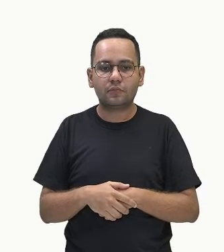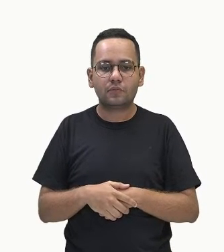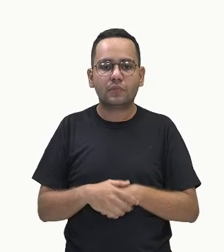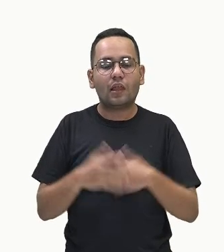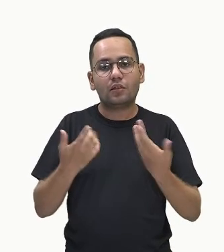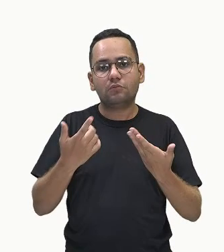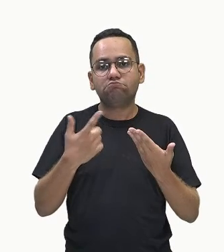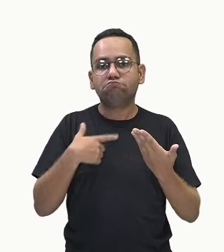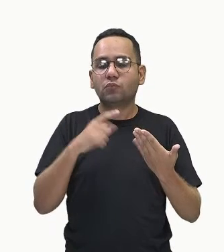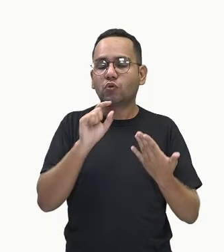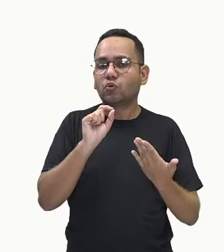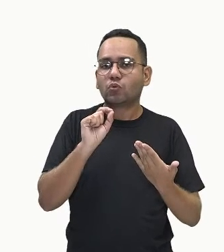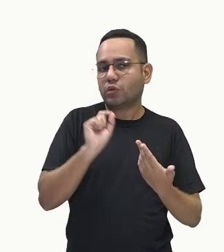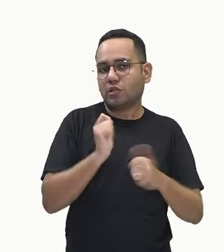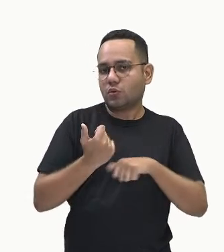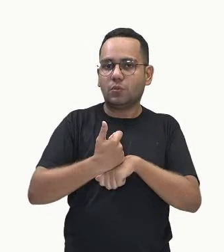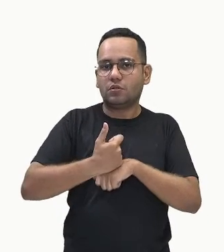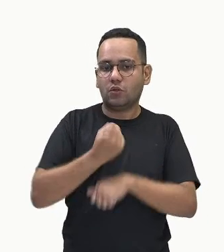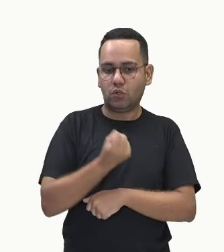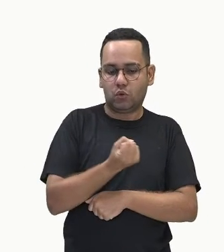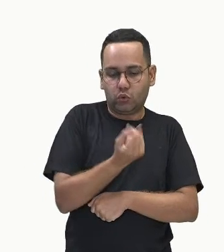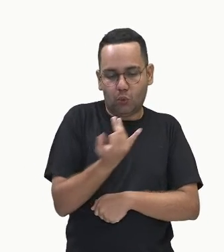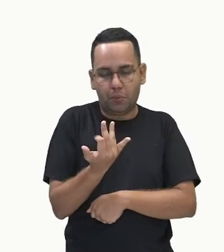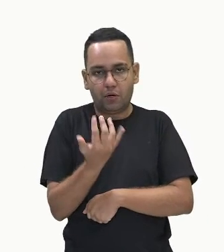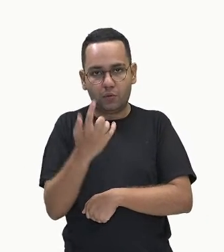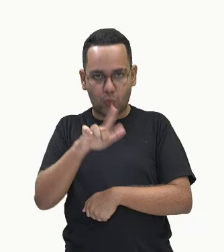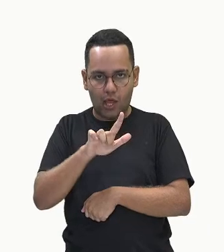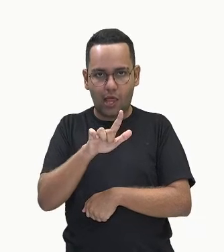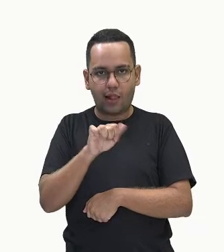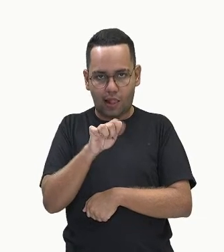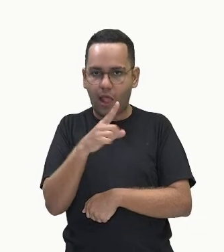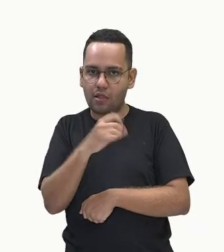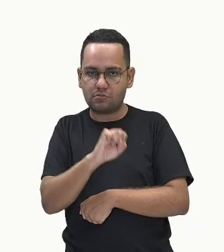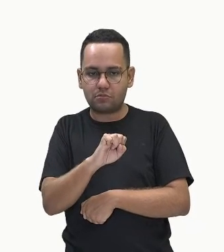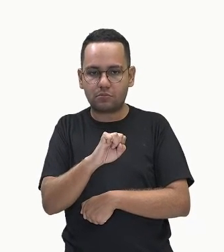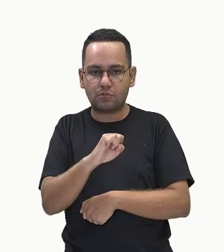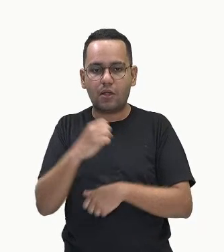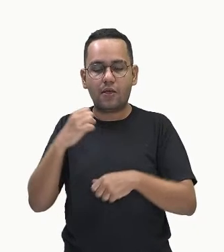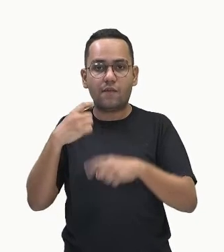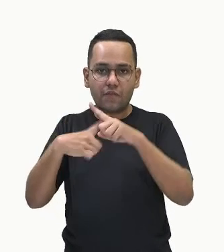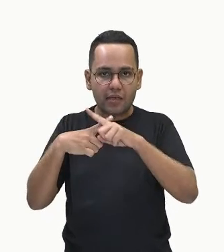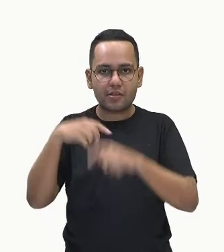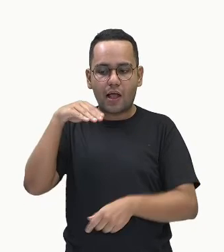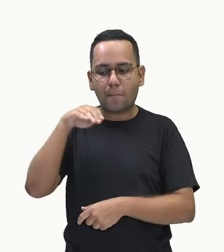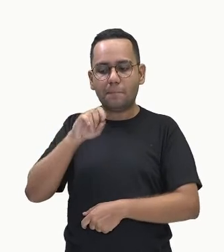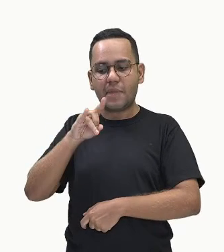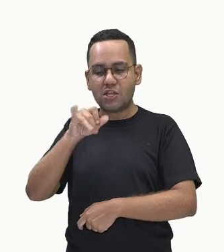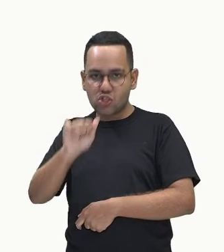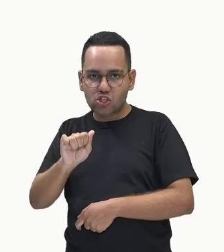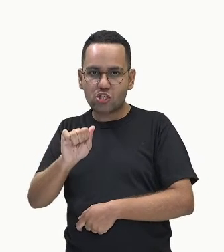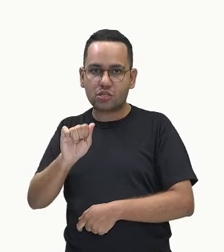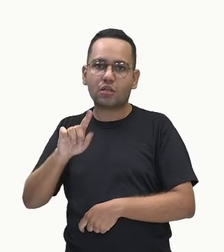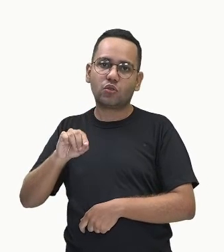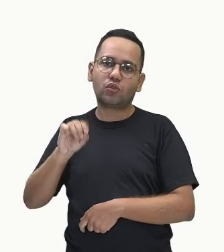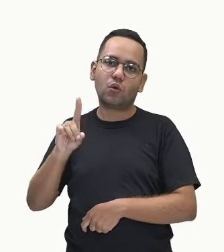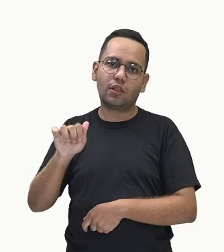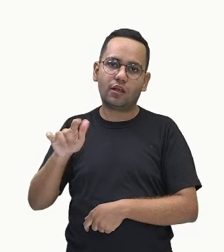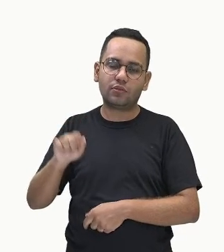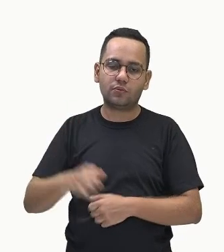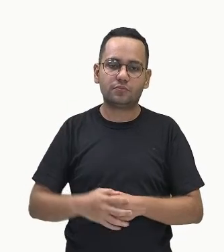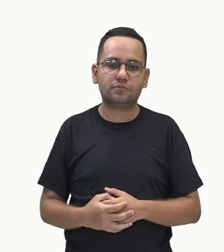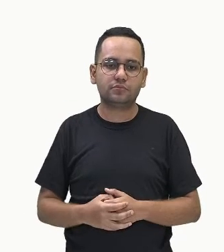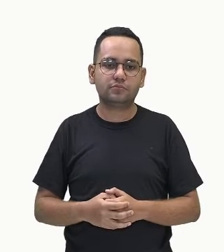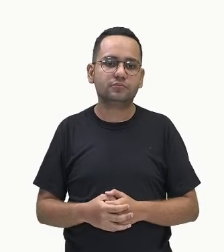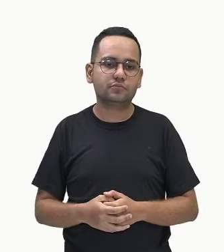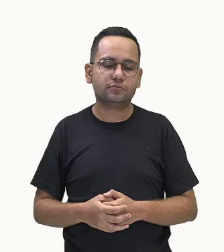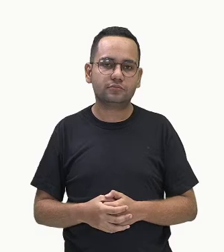de lados vezes a medida desse lado. Então, nós fizemos essa expressão aqui, certo?